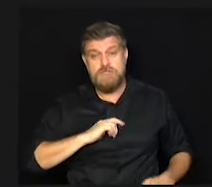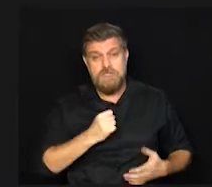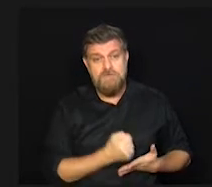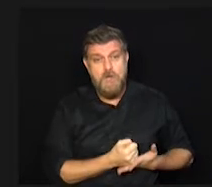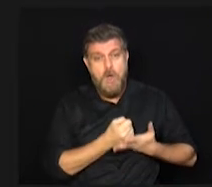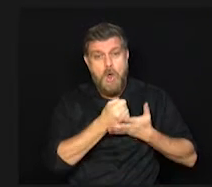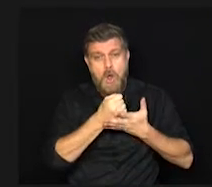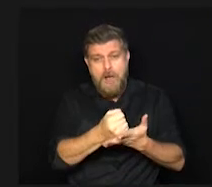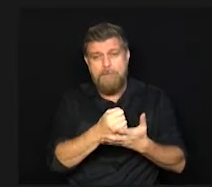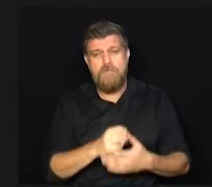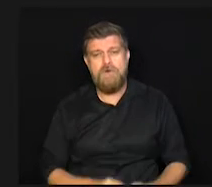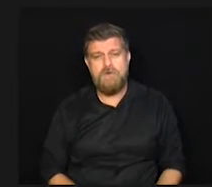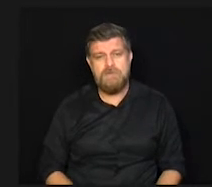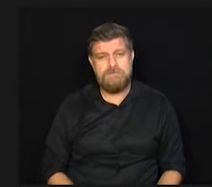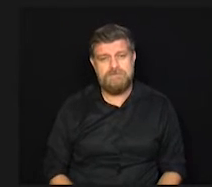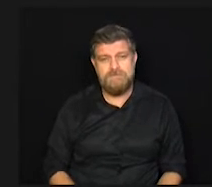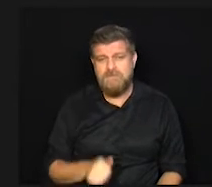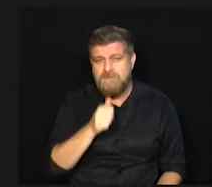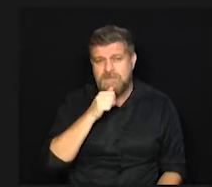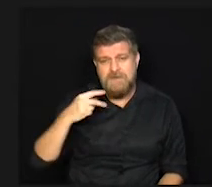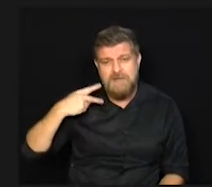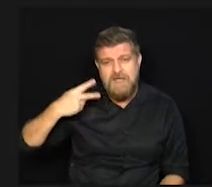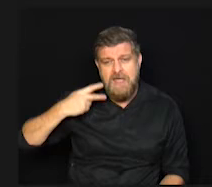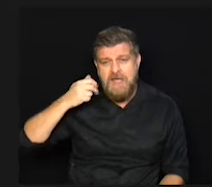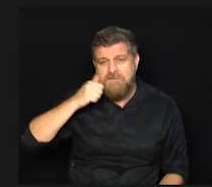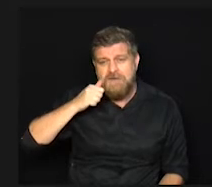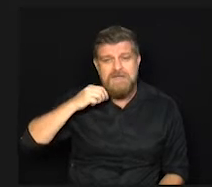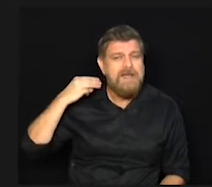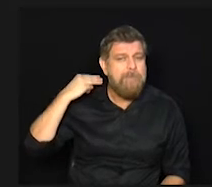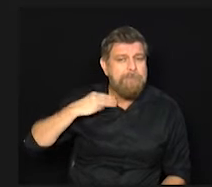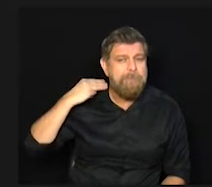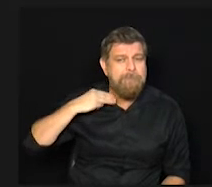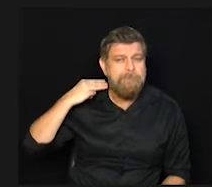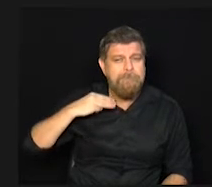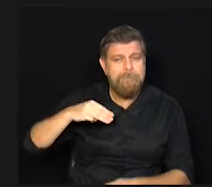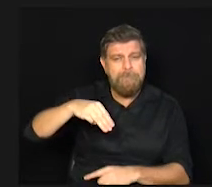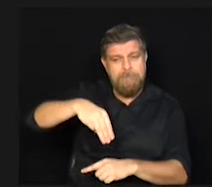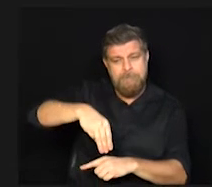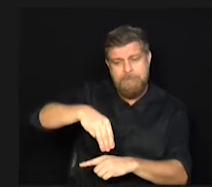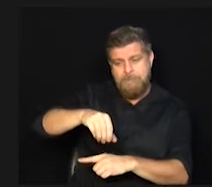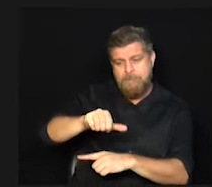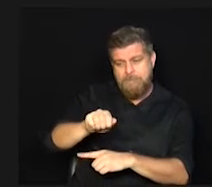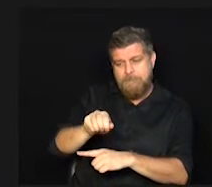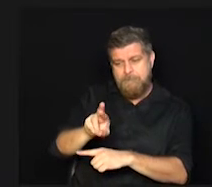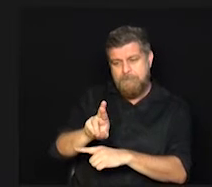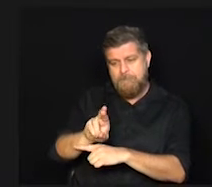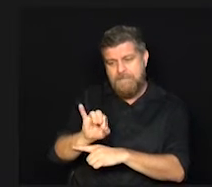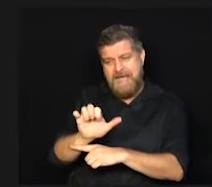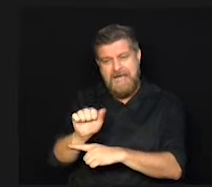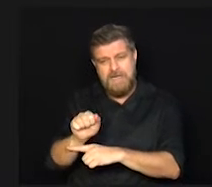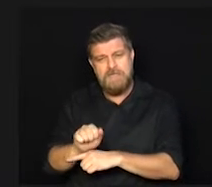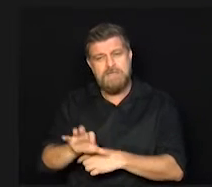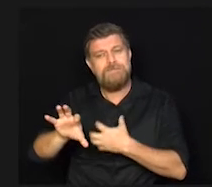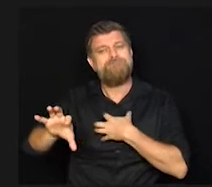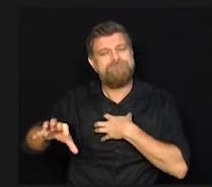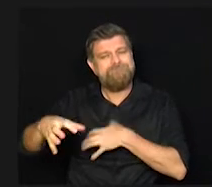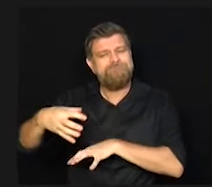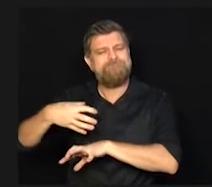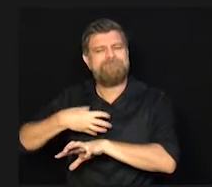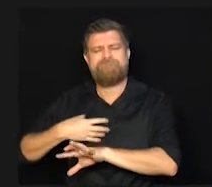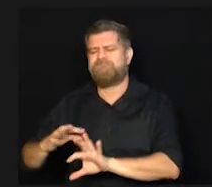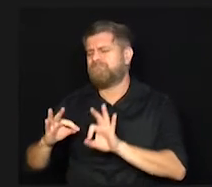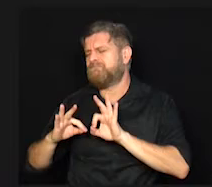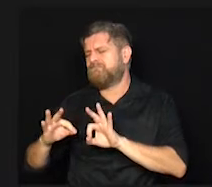da querida, ainda vereadora Mariana Conte, que foi, assim, muito acessível, muito empática,